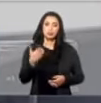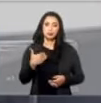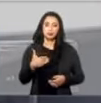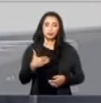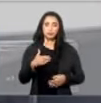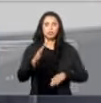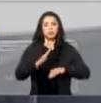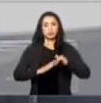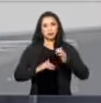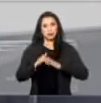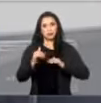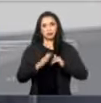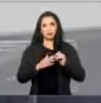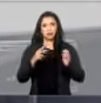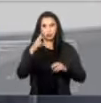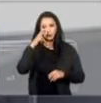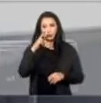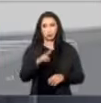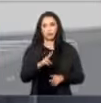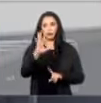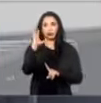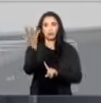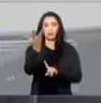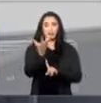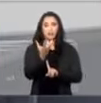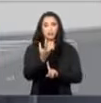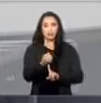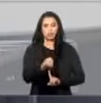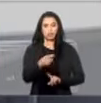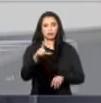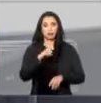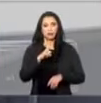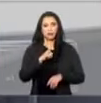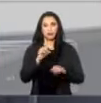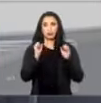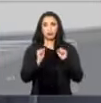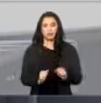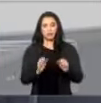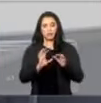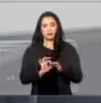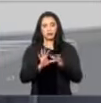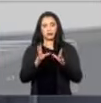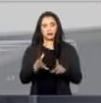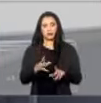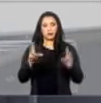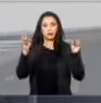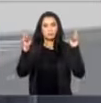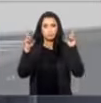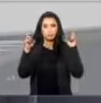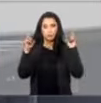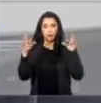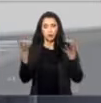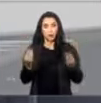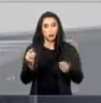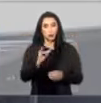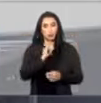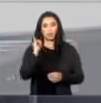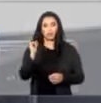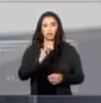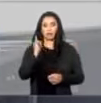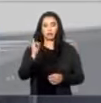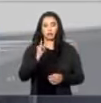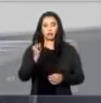e artístico do audiovisual para poder deliberar sobre matéria altamente relevante para a indústria